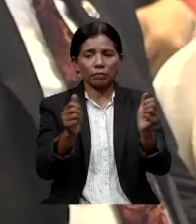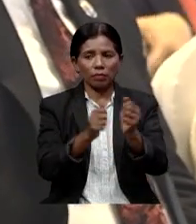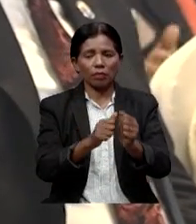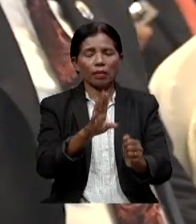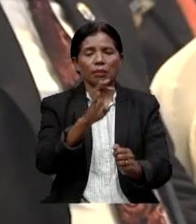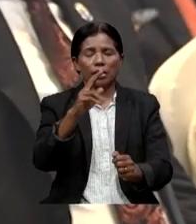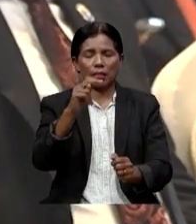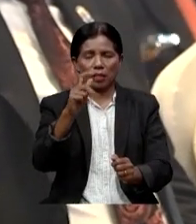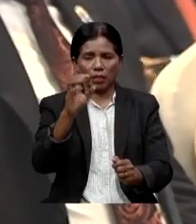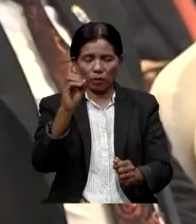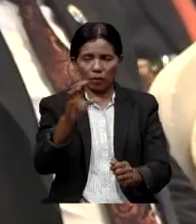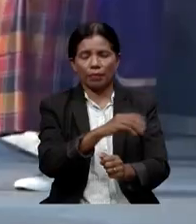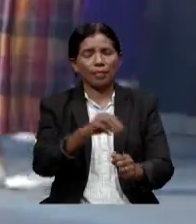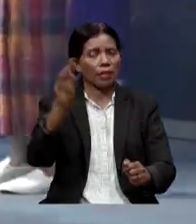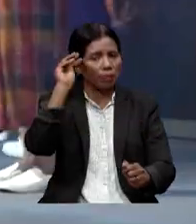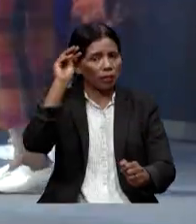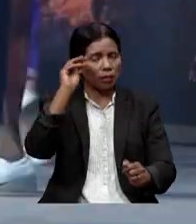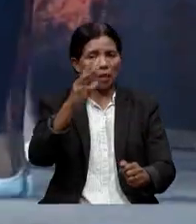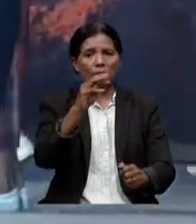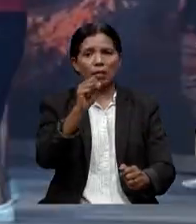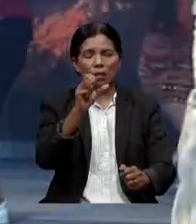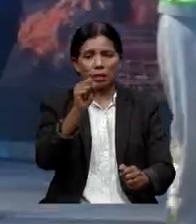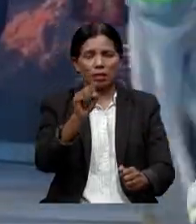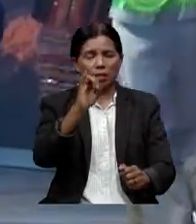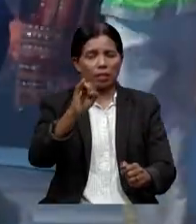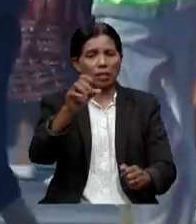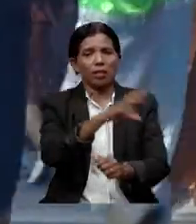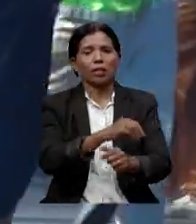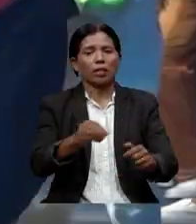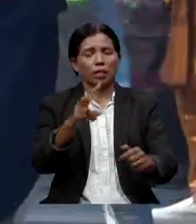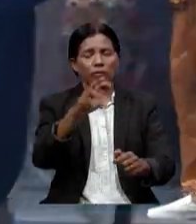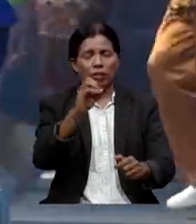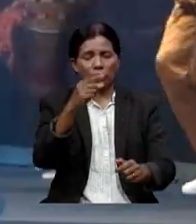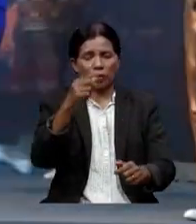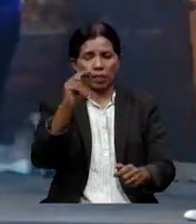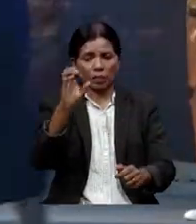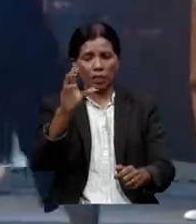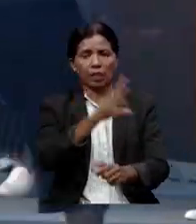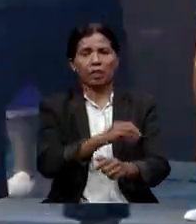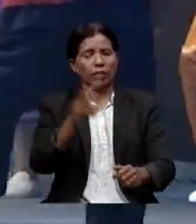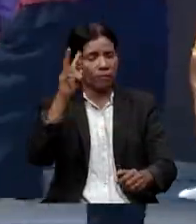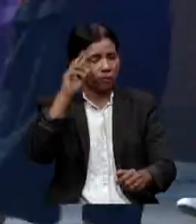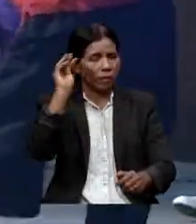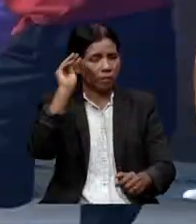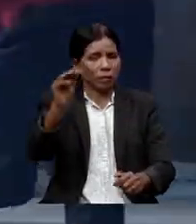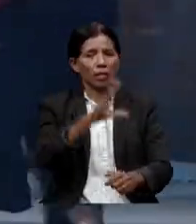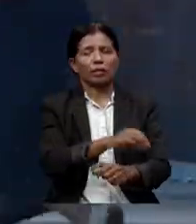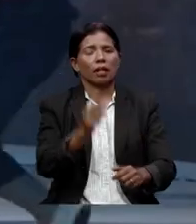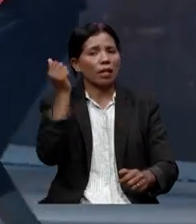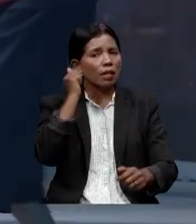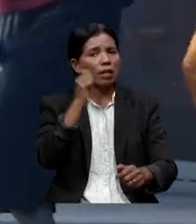Bendito dos Santos Freitas, ministra solidariedade social na inclusão, Verônica das Dores, vice-ministra assunto